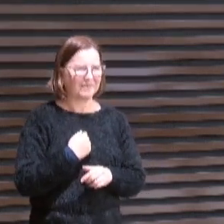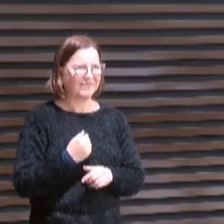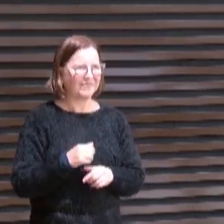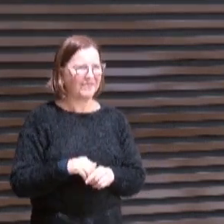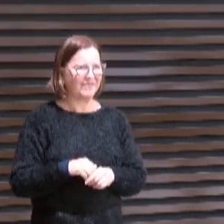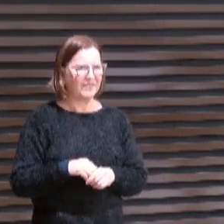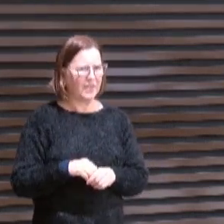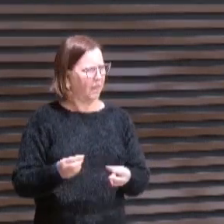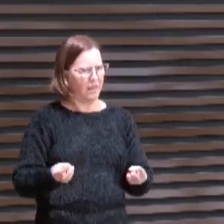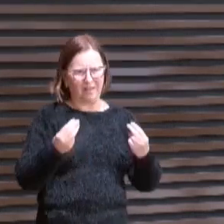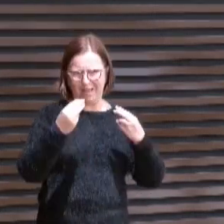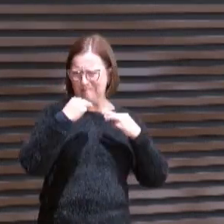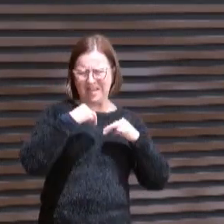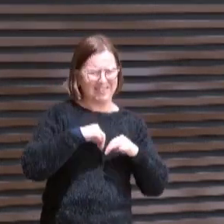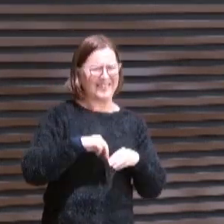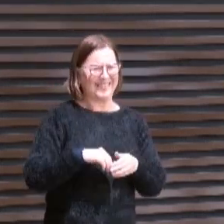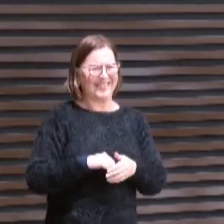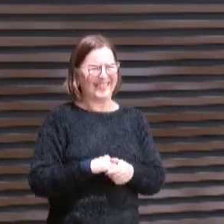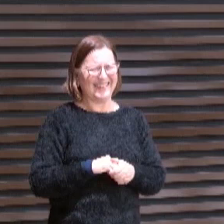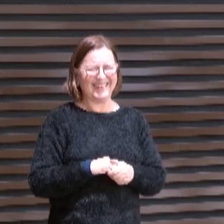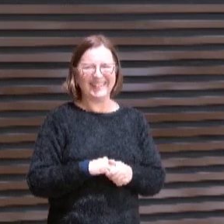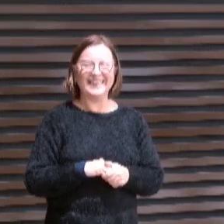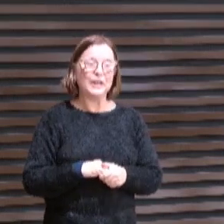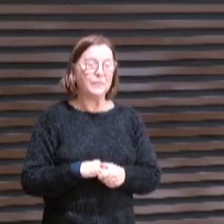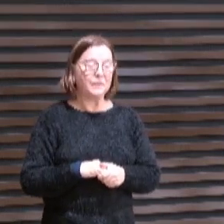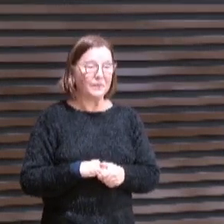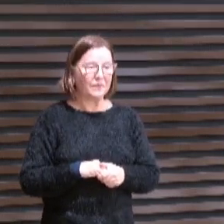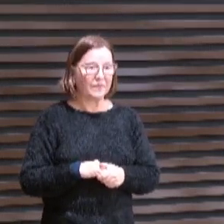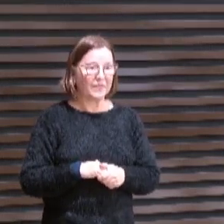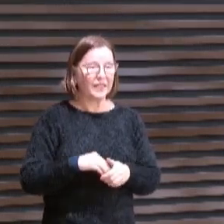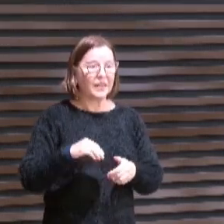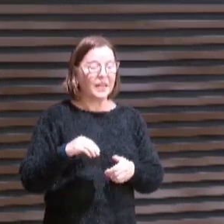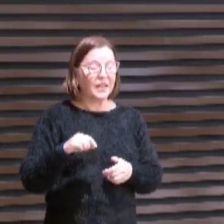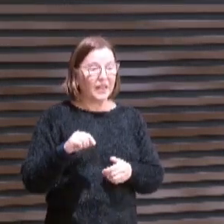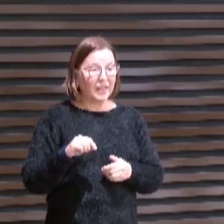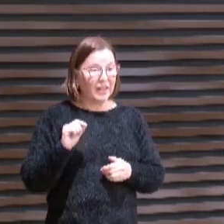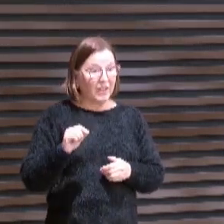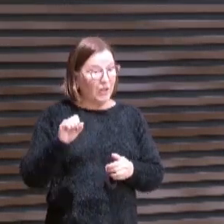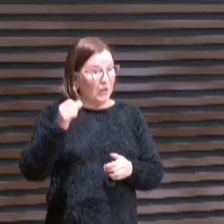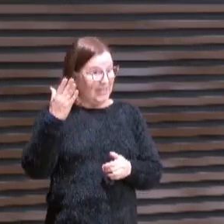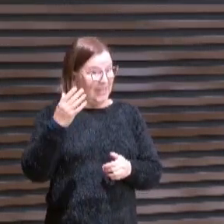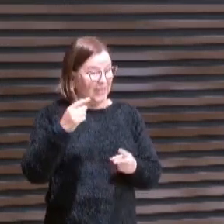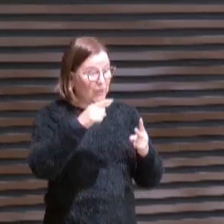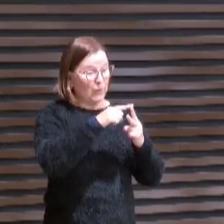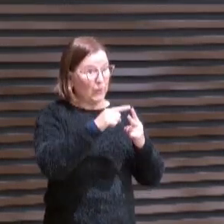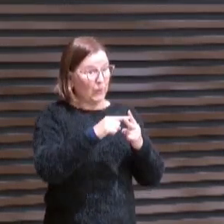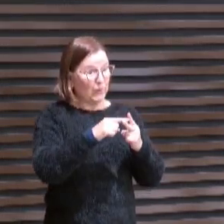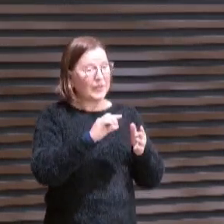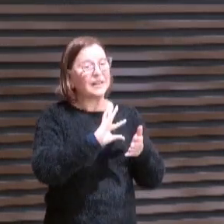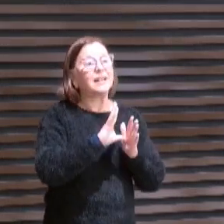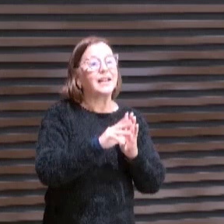não merecia isso. O que nós entendemos desses dois ladrões é que eles são